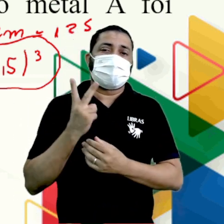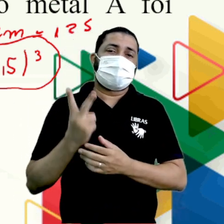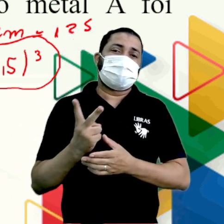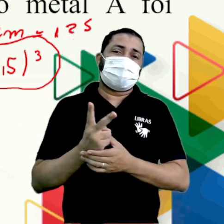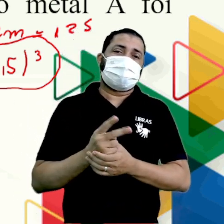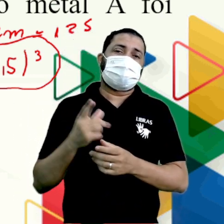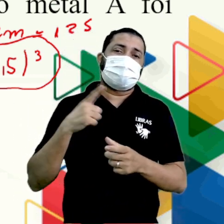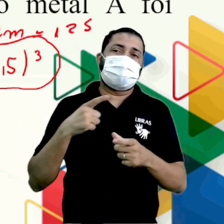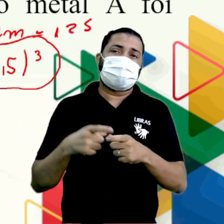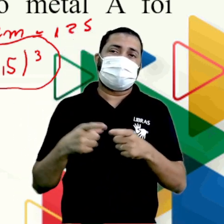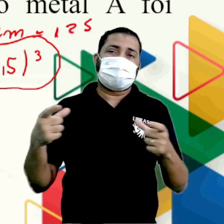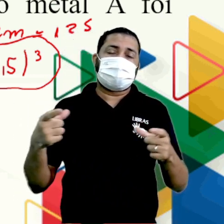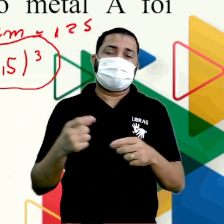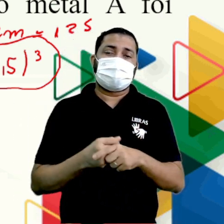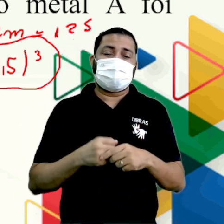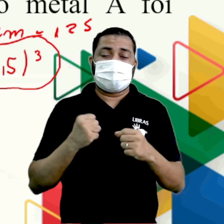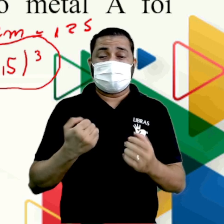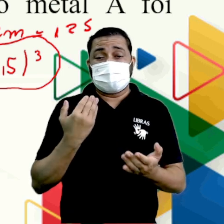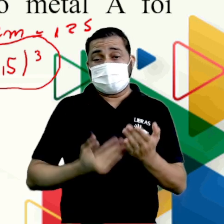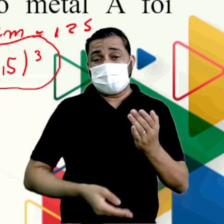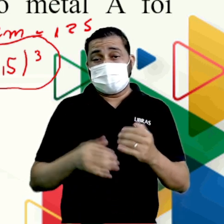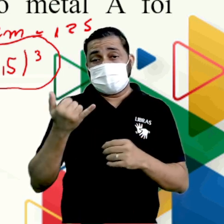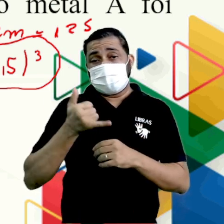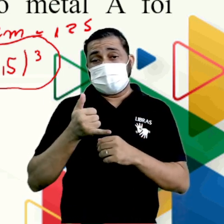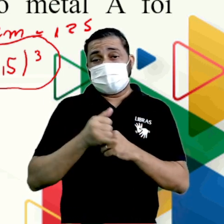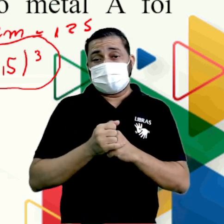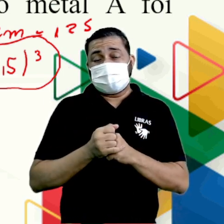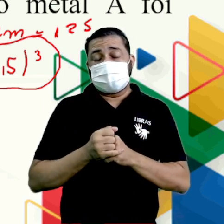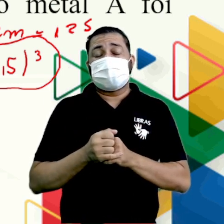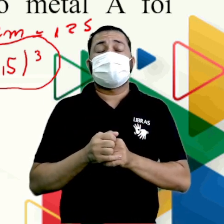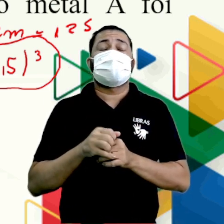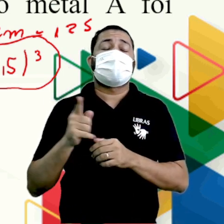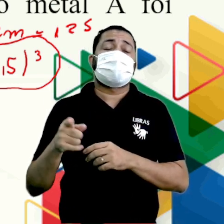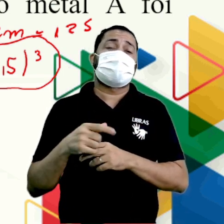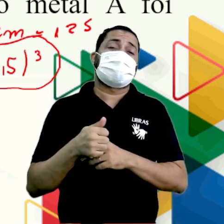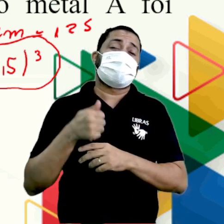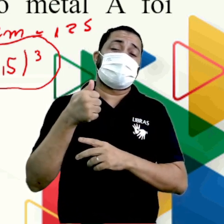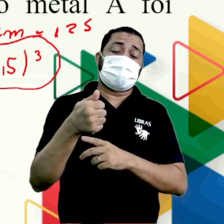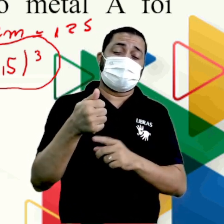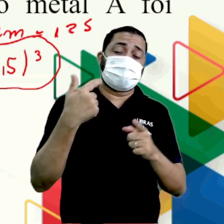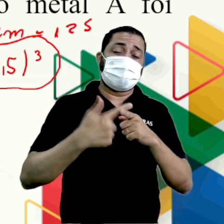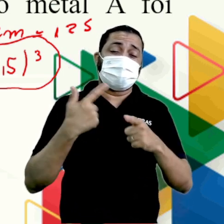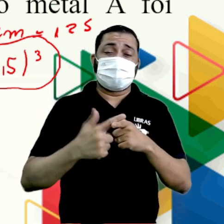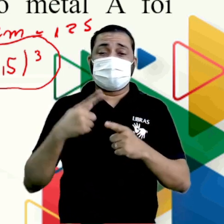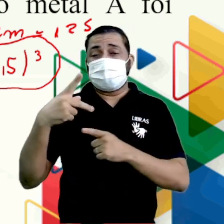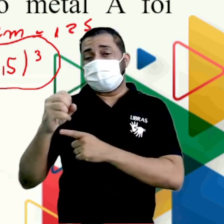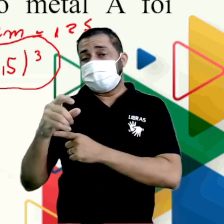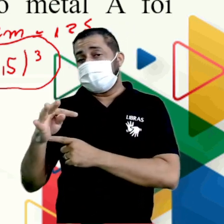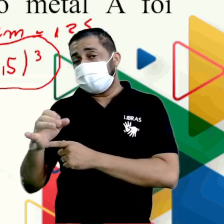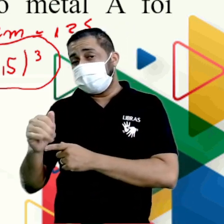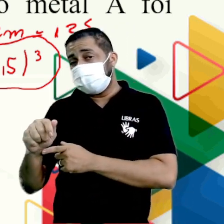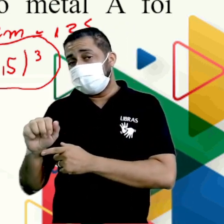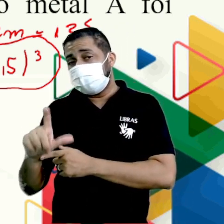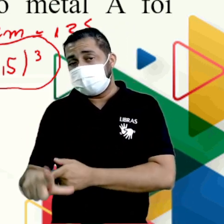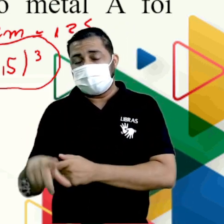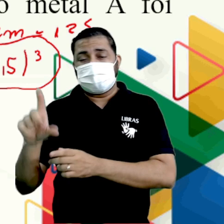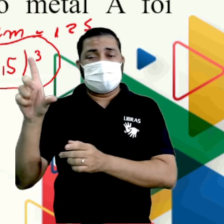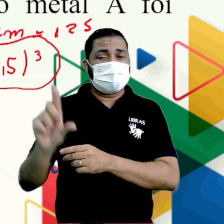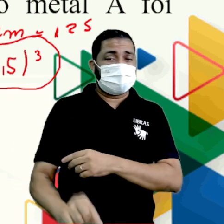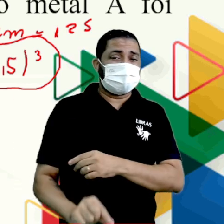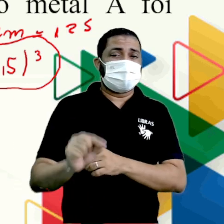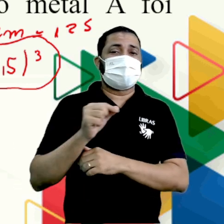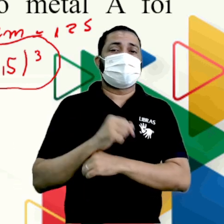o que tem maior tendência a perder elétrons é justamente o A, porque tem o potencial de